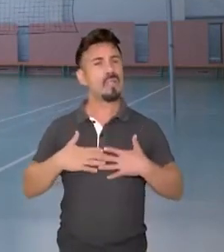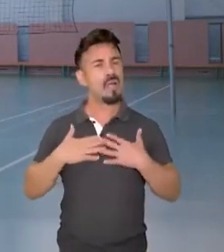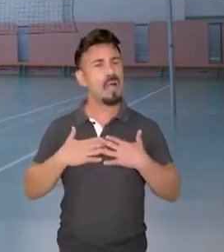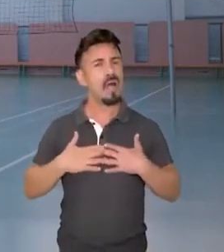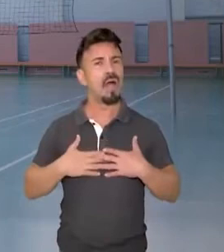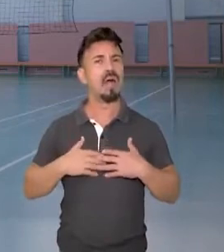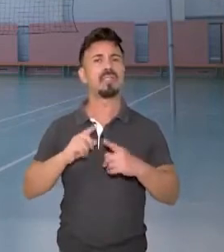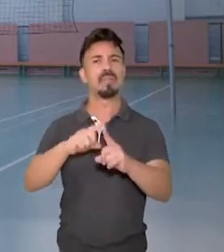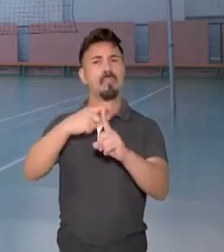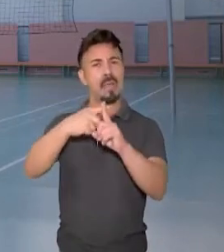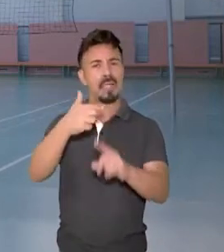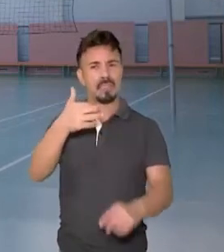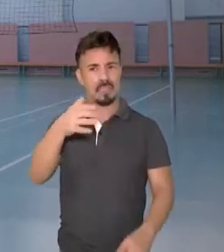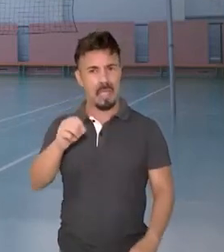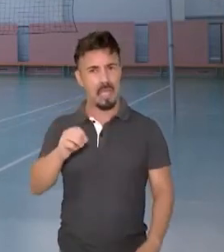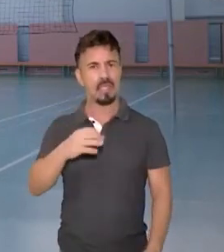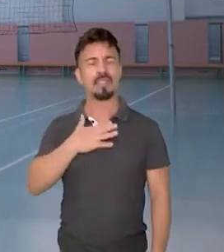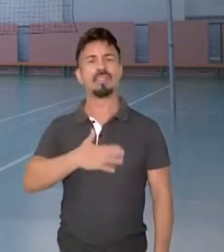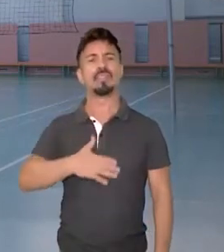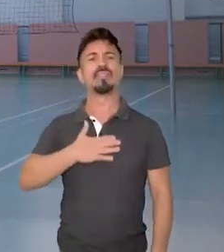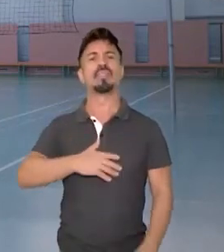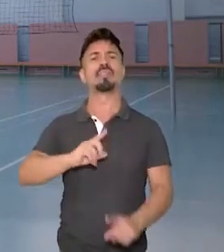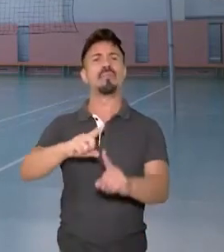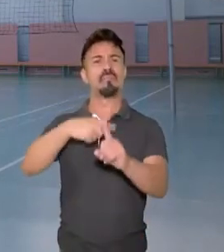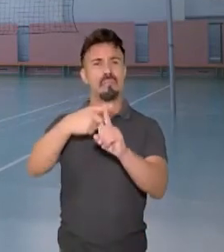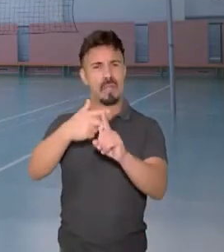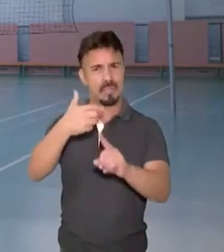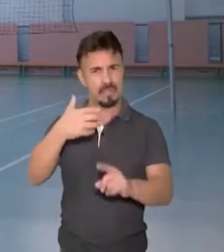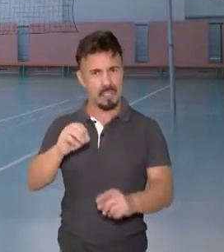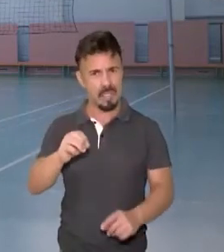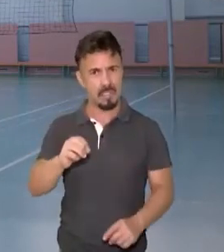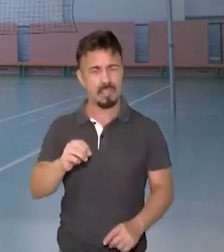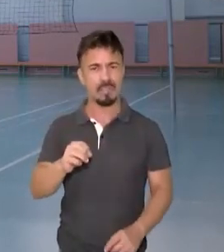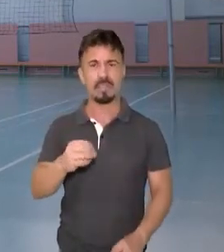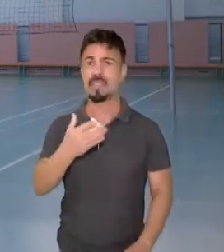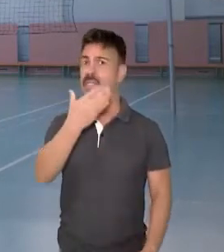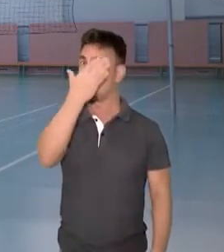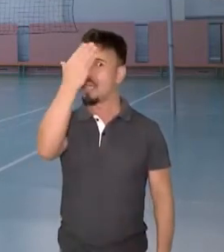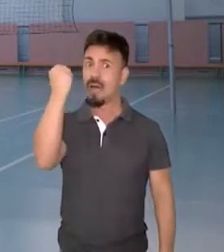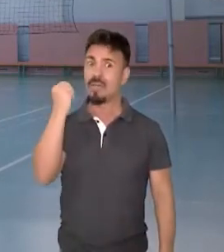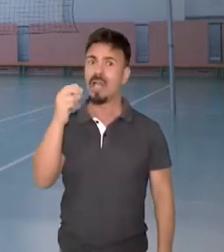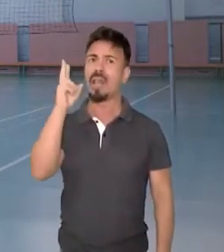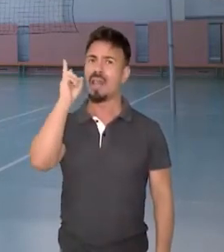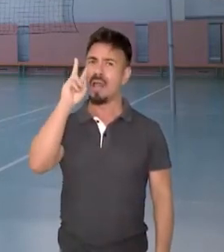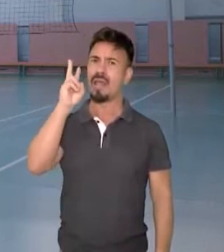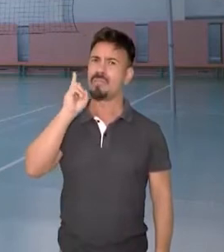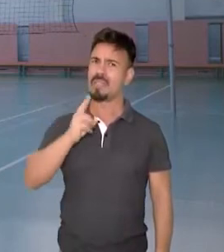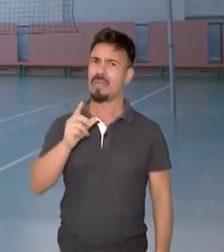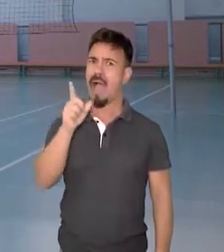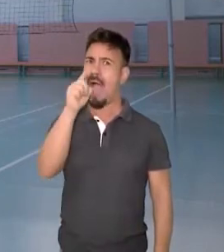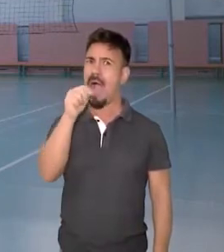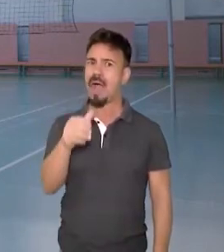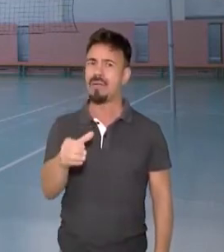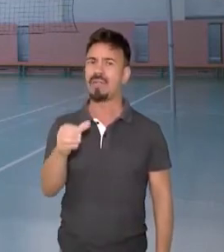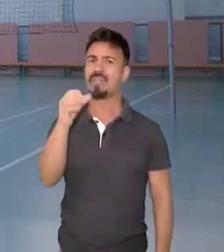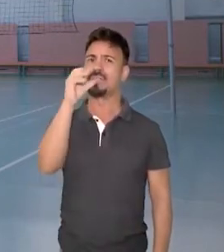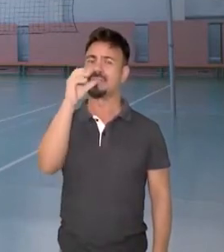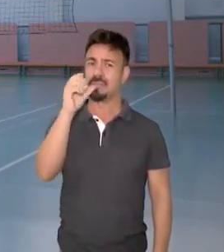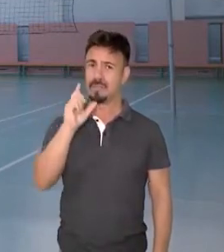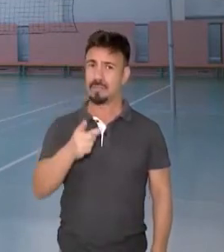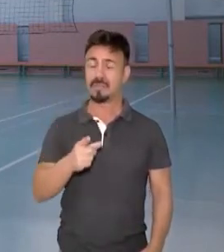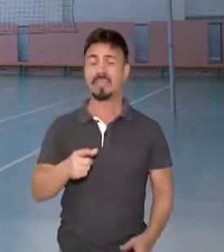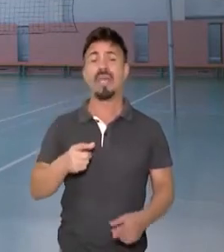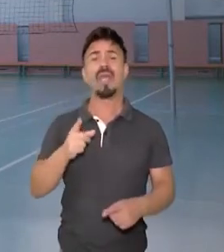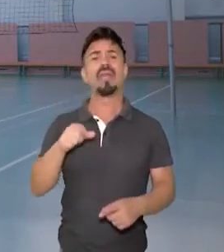repete mais 10 descansa repete mais 10 e sem deixar de esquecer sem deixar esquecer precisar tá tá bom pessoal